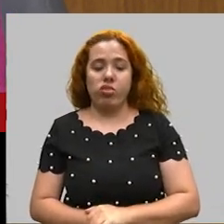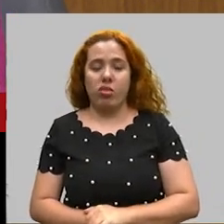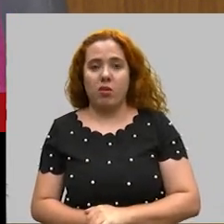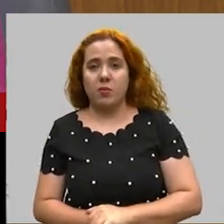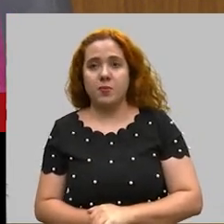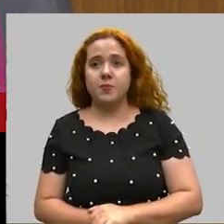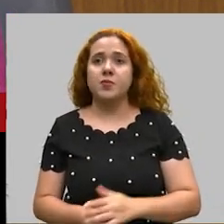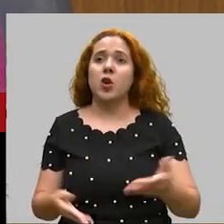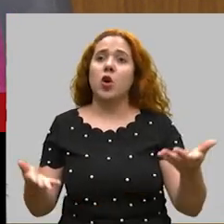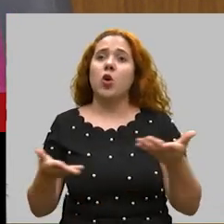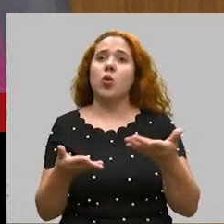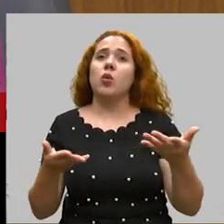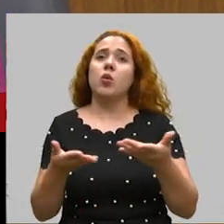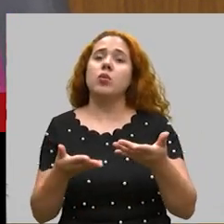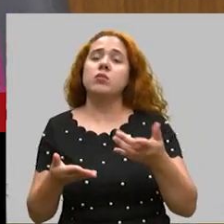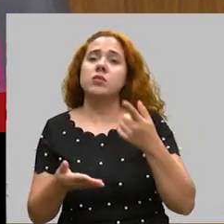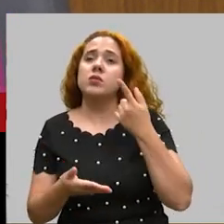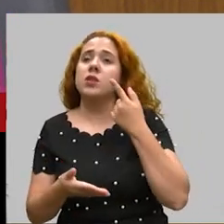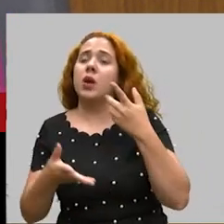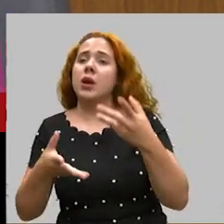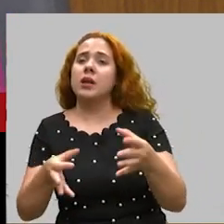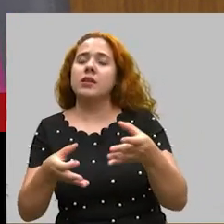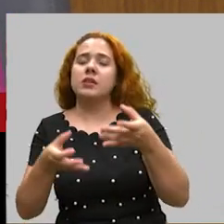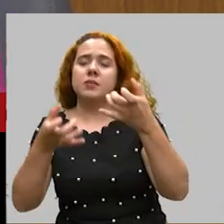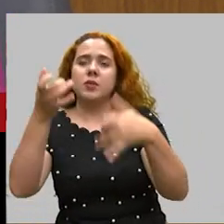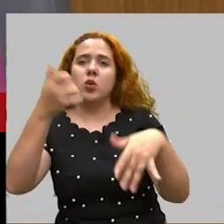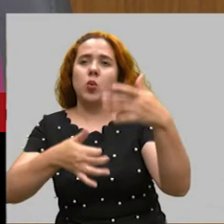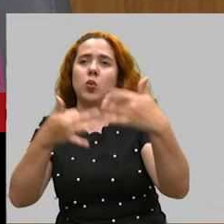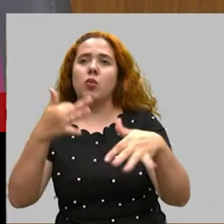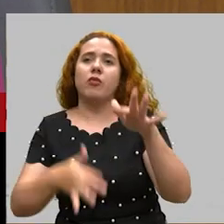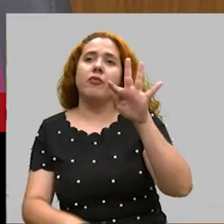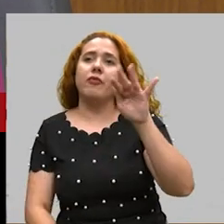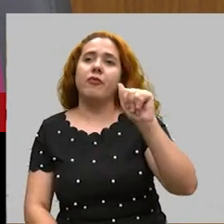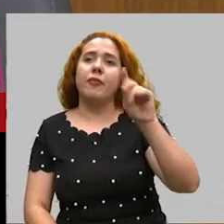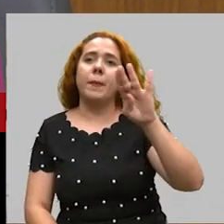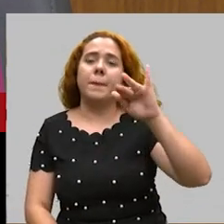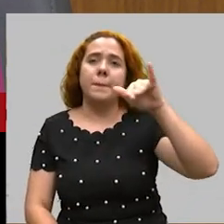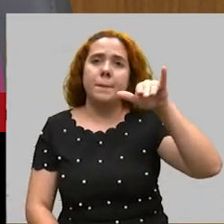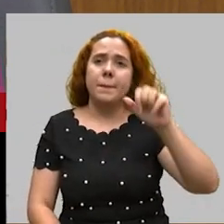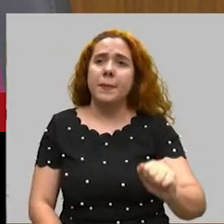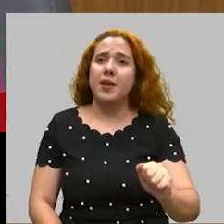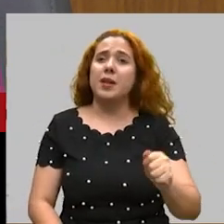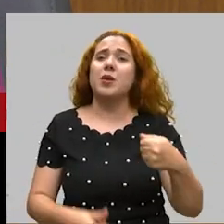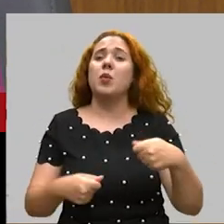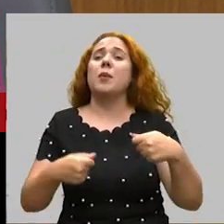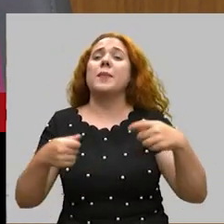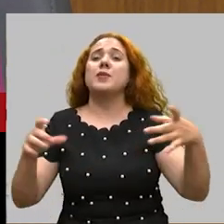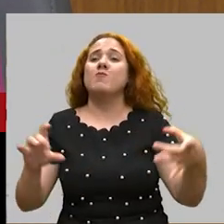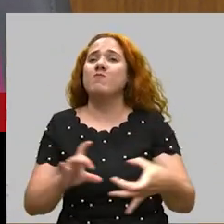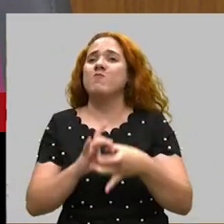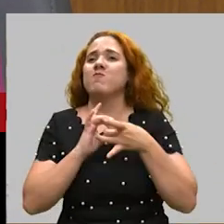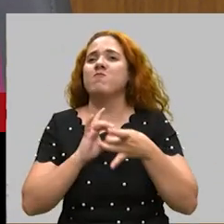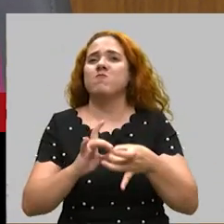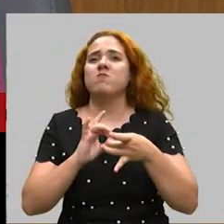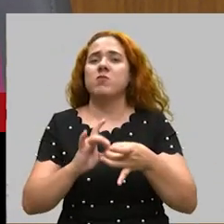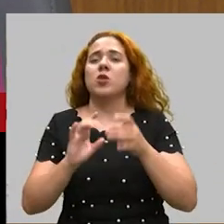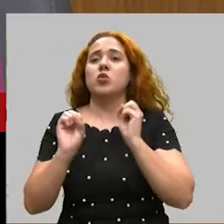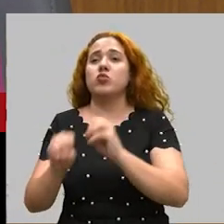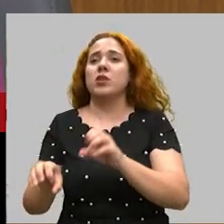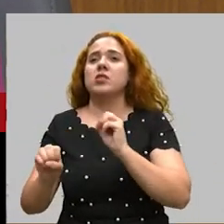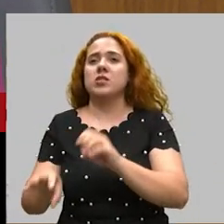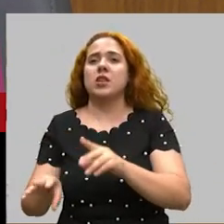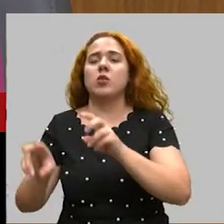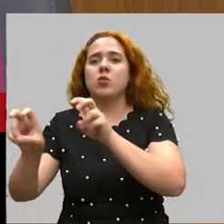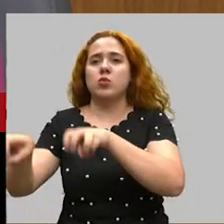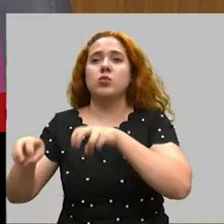aqui a Fabiana explicando sobre a consolidação da Educação do campo falando que mais de 700